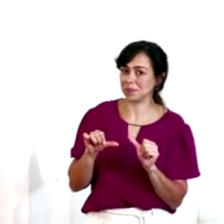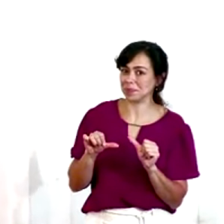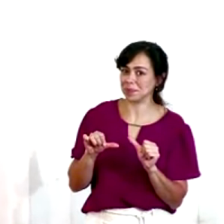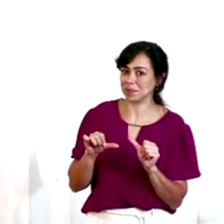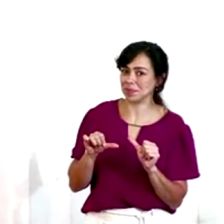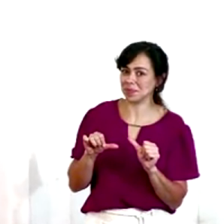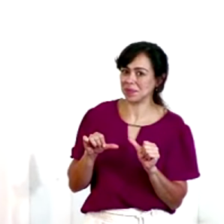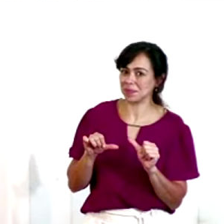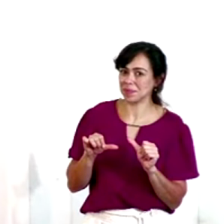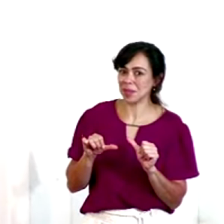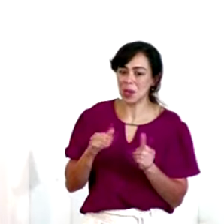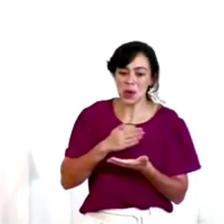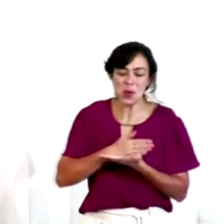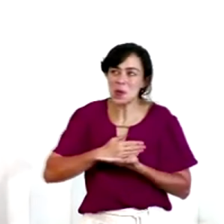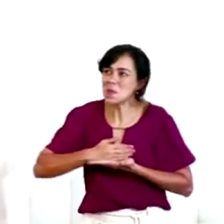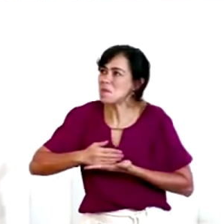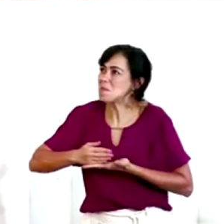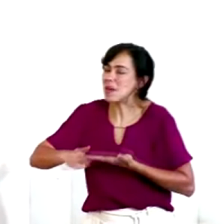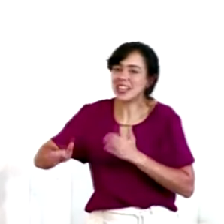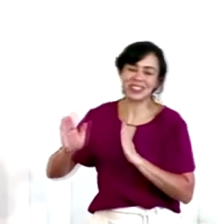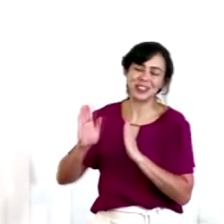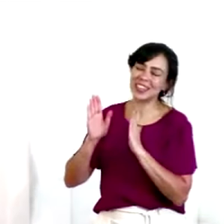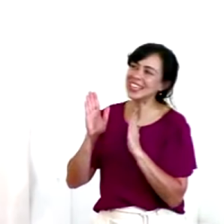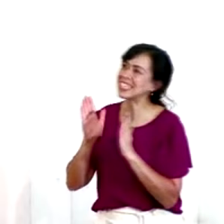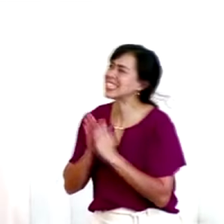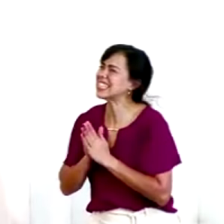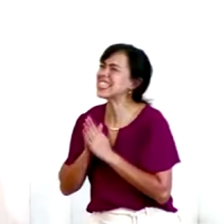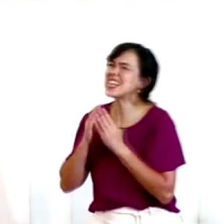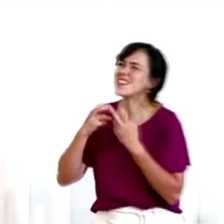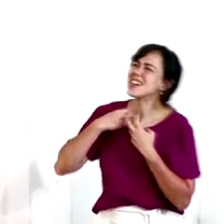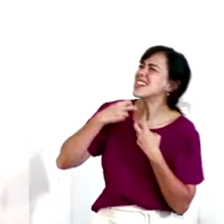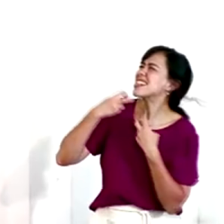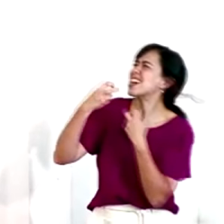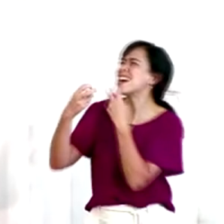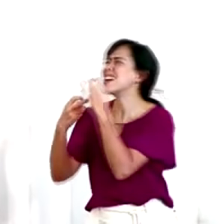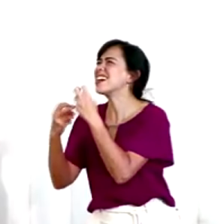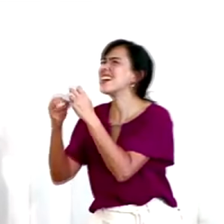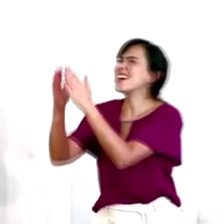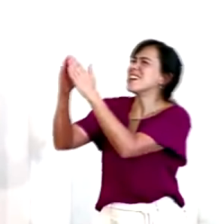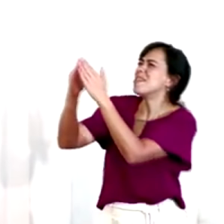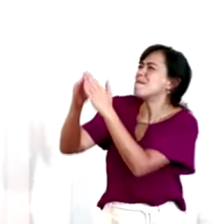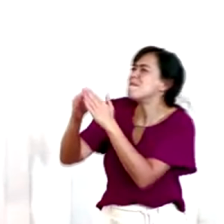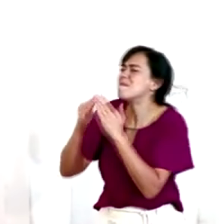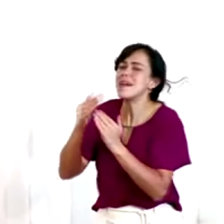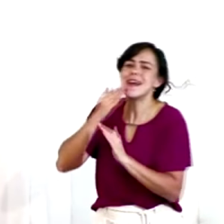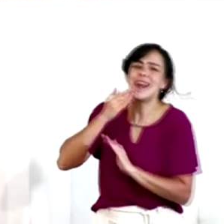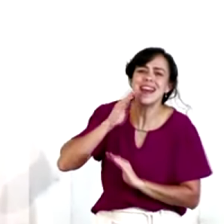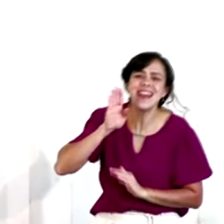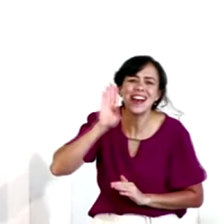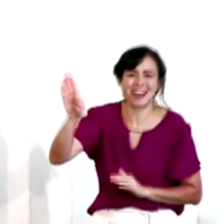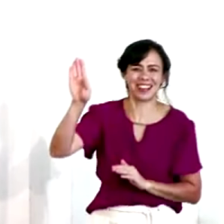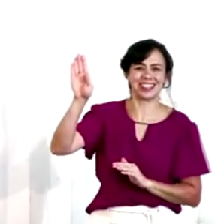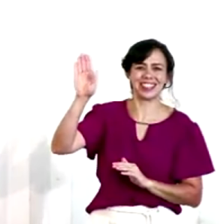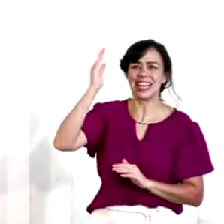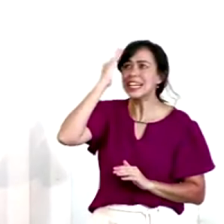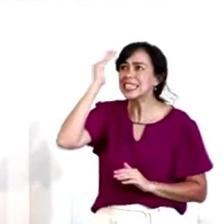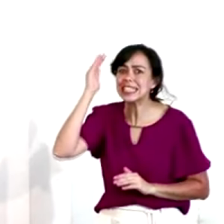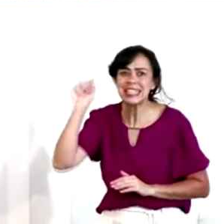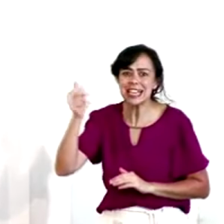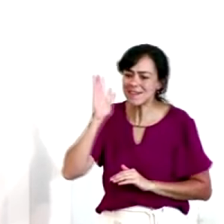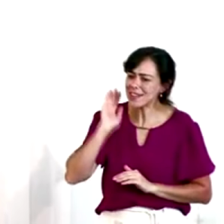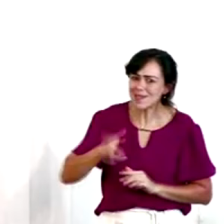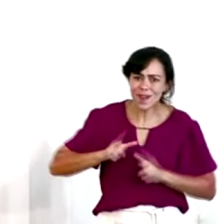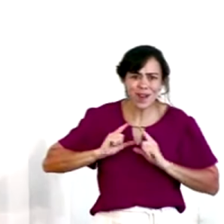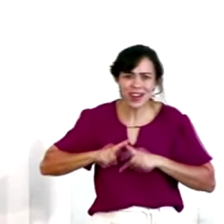uma oração, um clamor, um pedido a Deus. Eles estavam diante da realidade de Judá destruída, eles